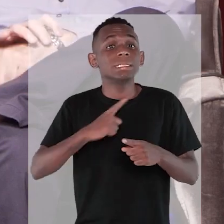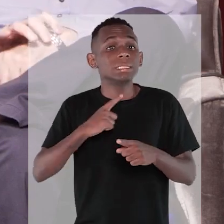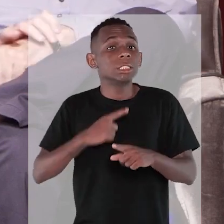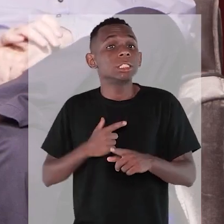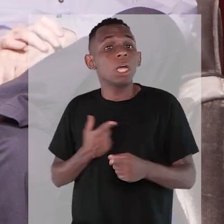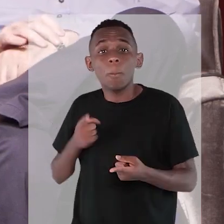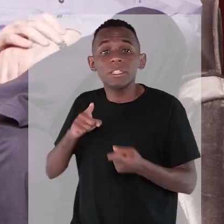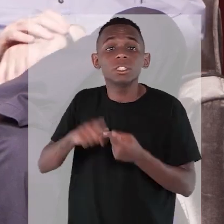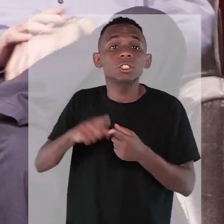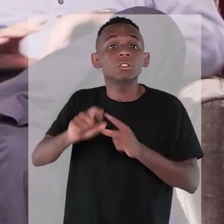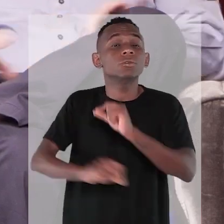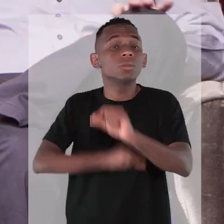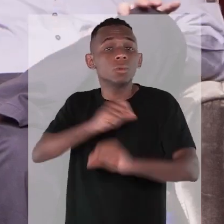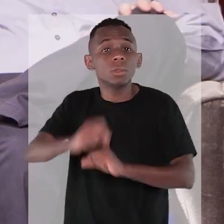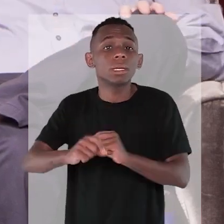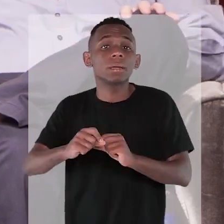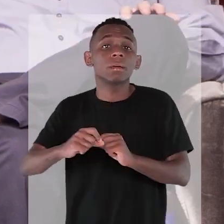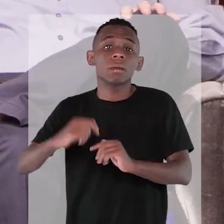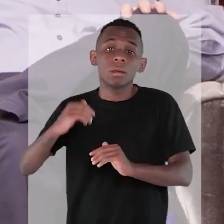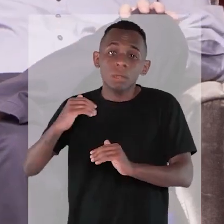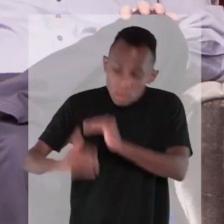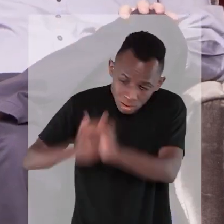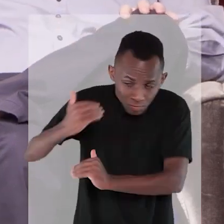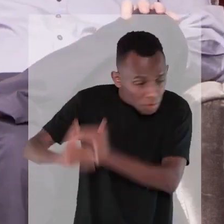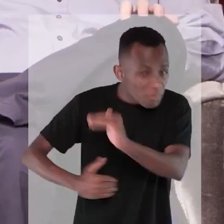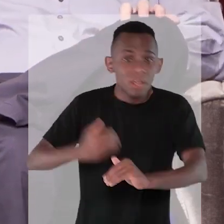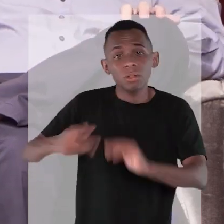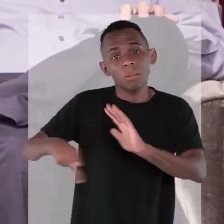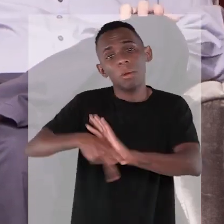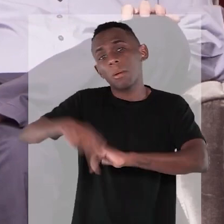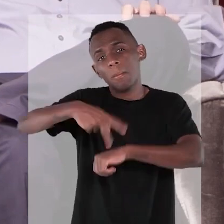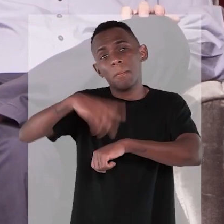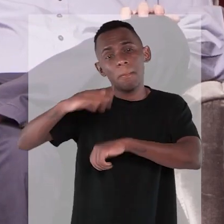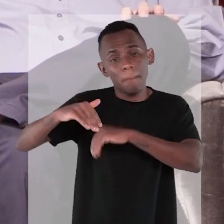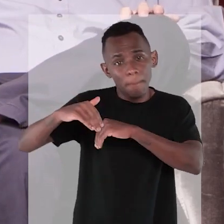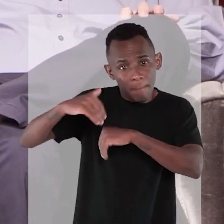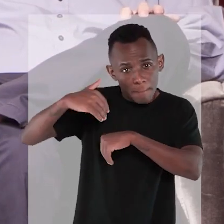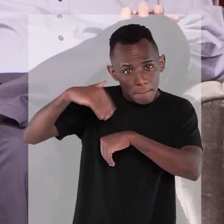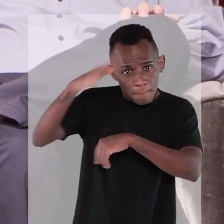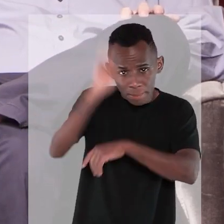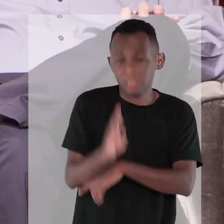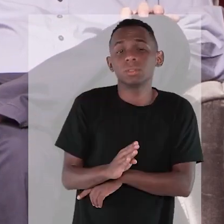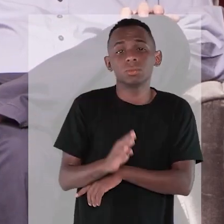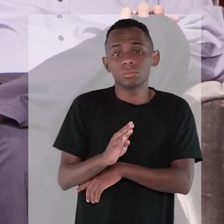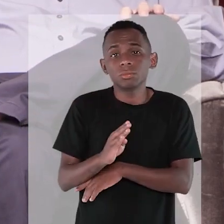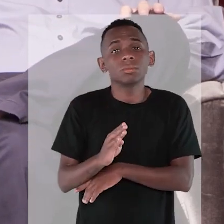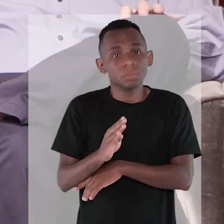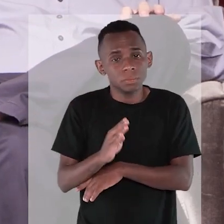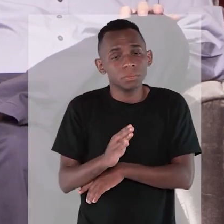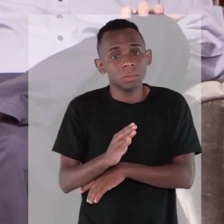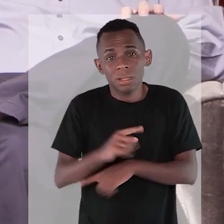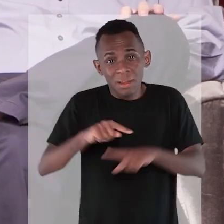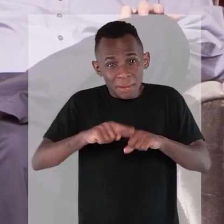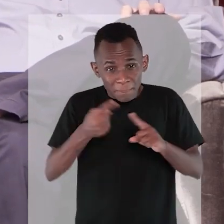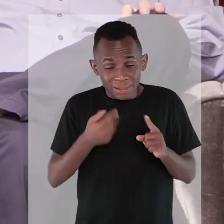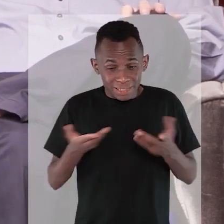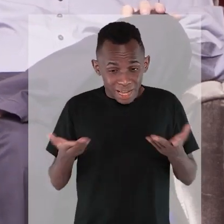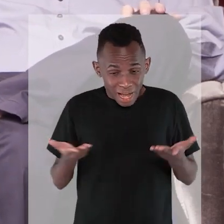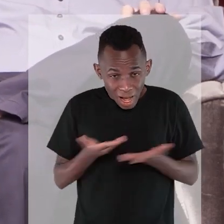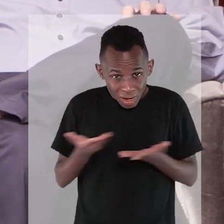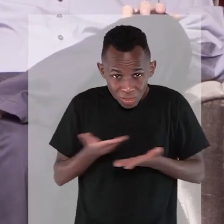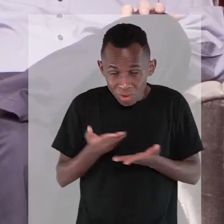uma visão de país que a gente discorda, que tudo mais, mas existia alguma institucionalidade. No Bolsonaro não há